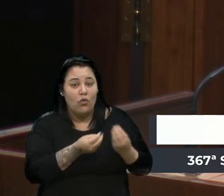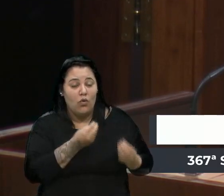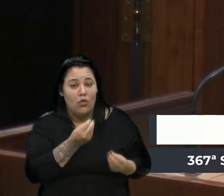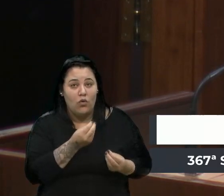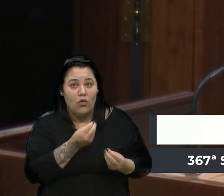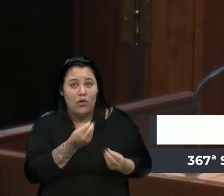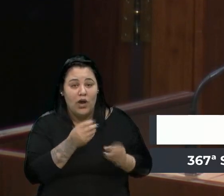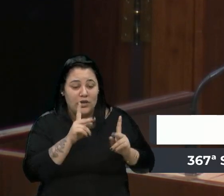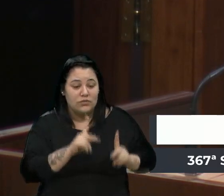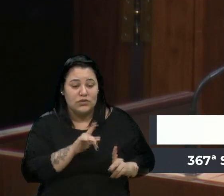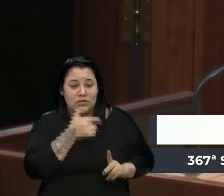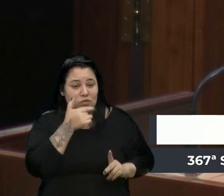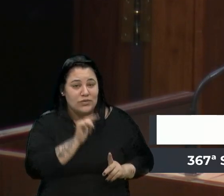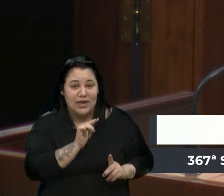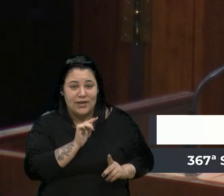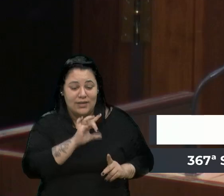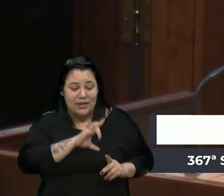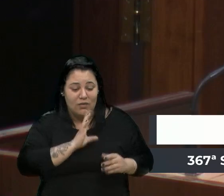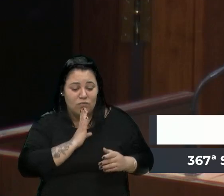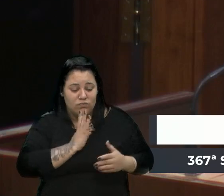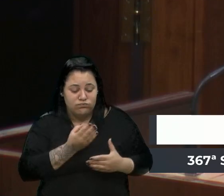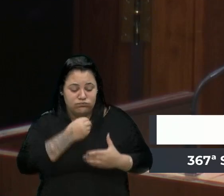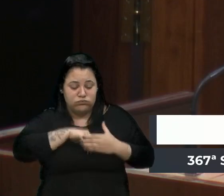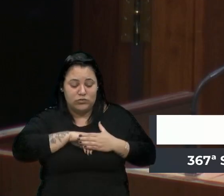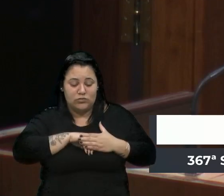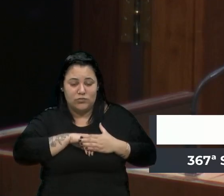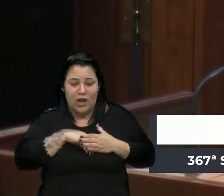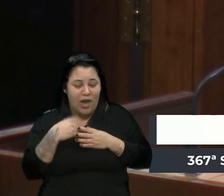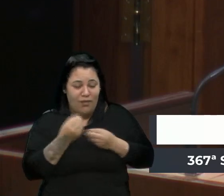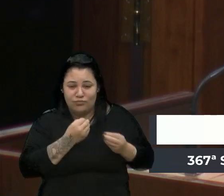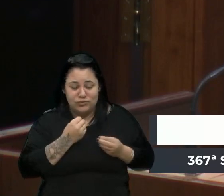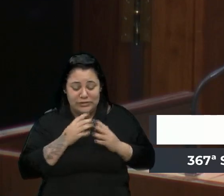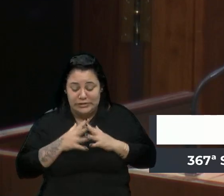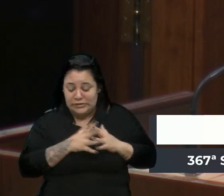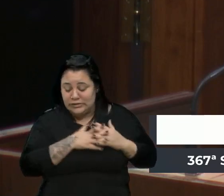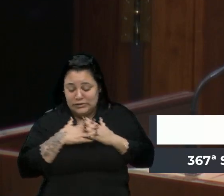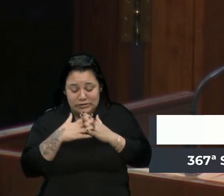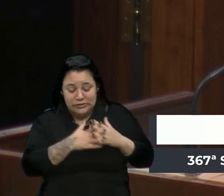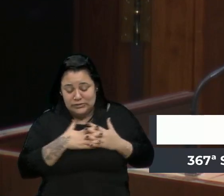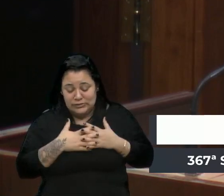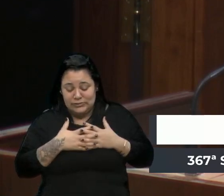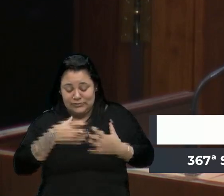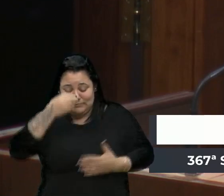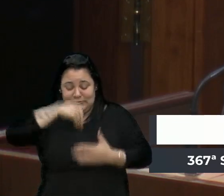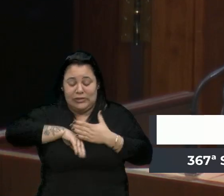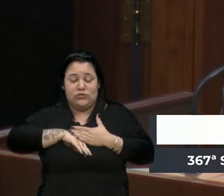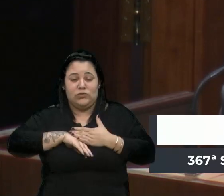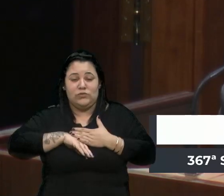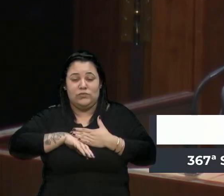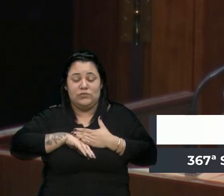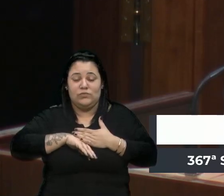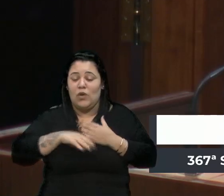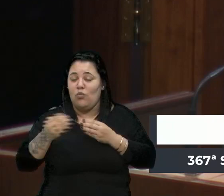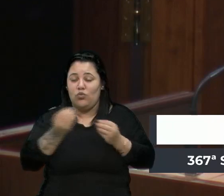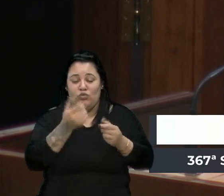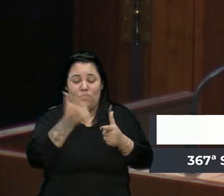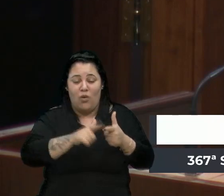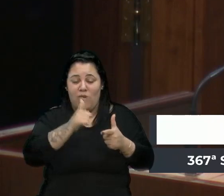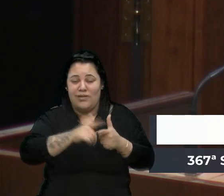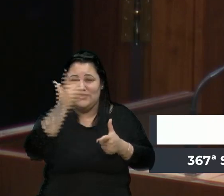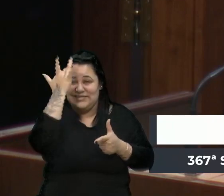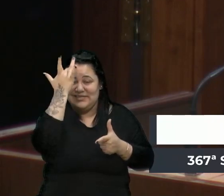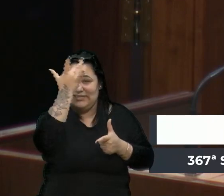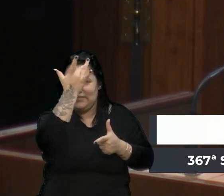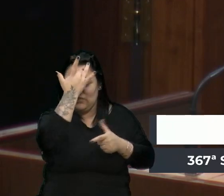se entendem mais, nós não se entendemos mais. Hoje nós temos um grande problema mental, é a população num